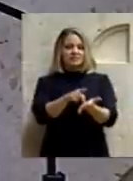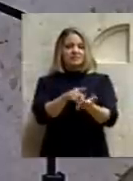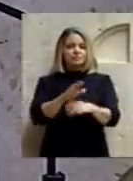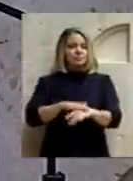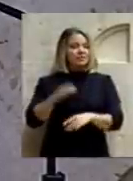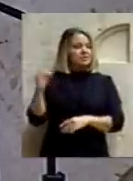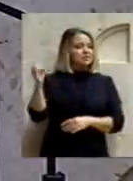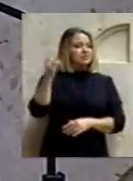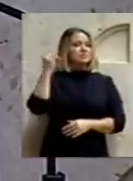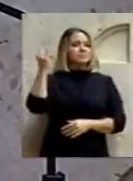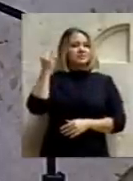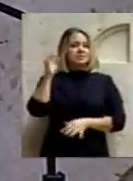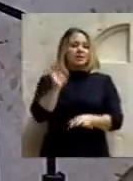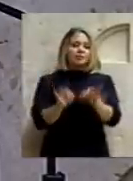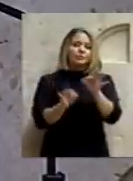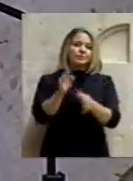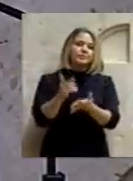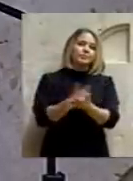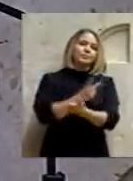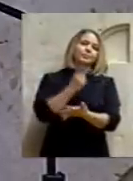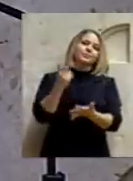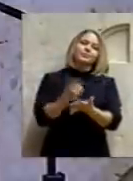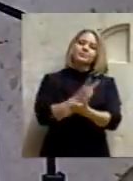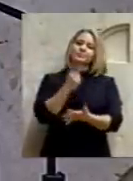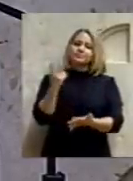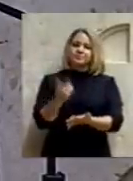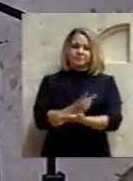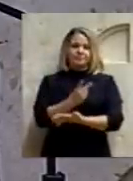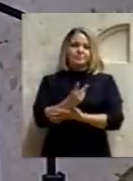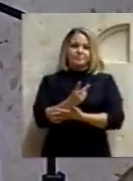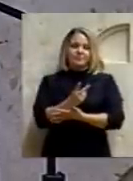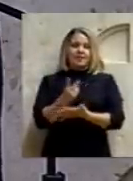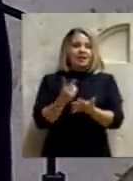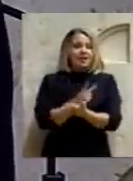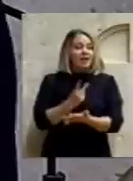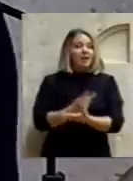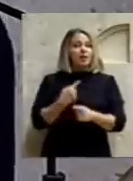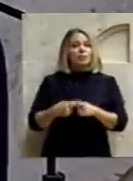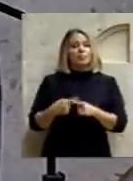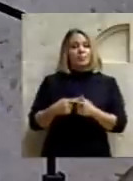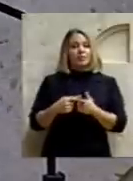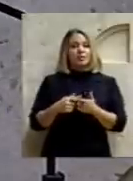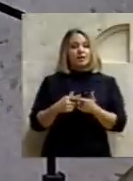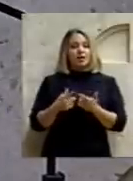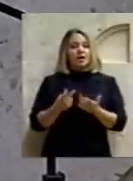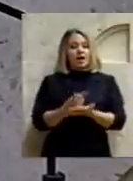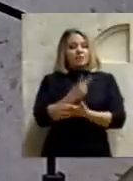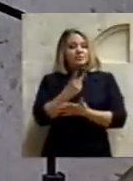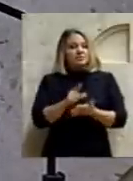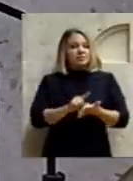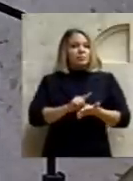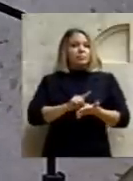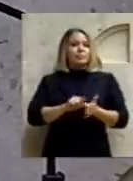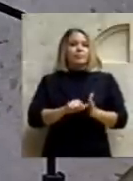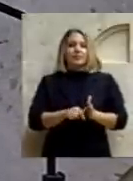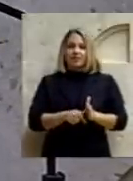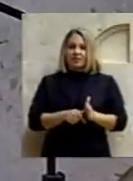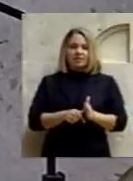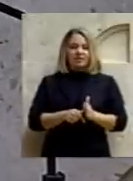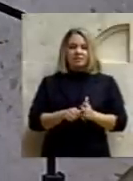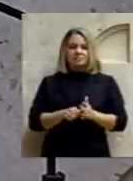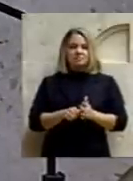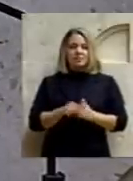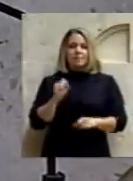essencial, a justiça falha. Falha porque é prestada tardiamente e, não raro,